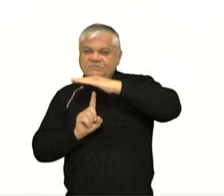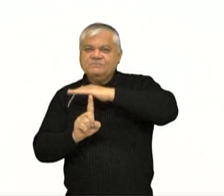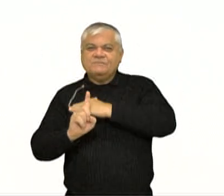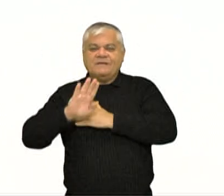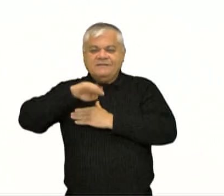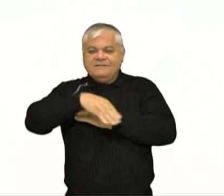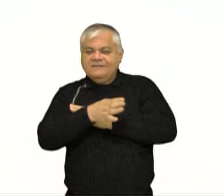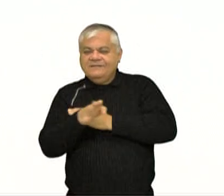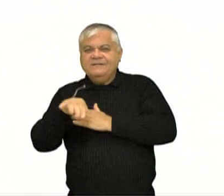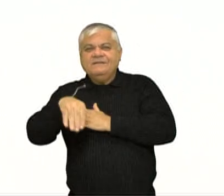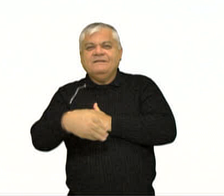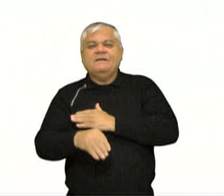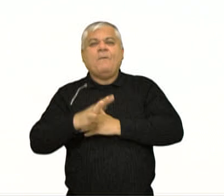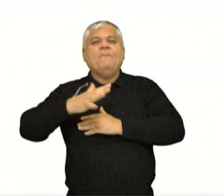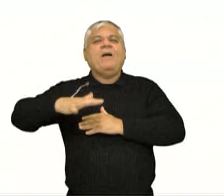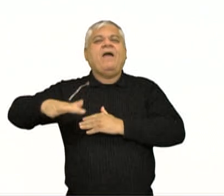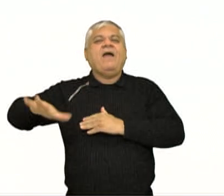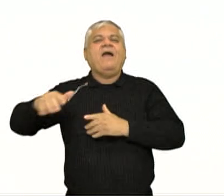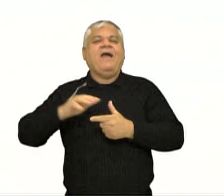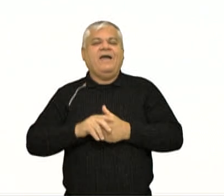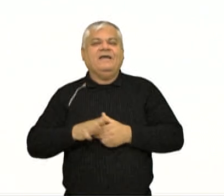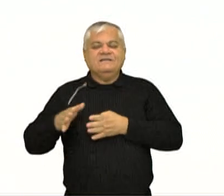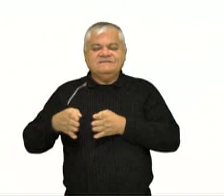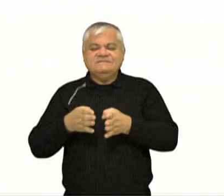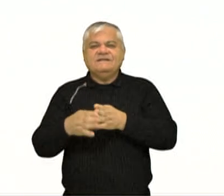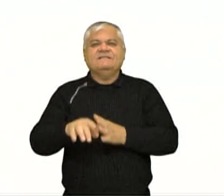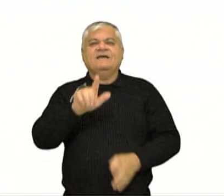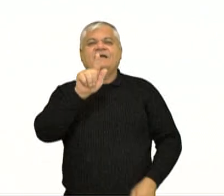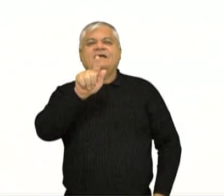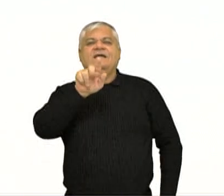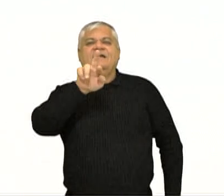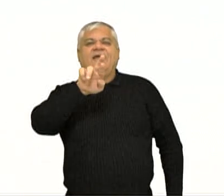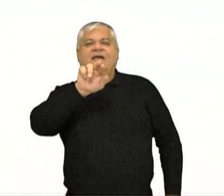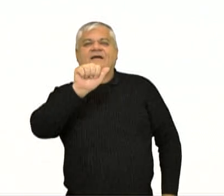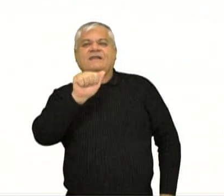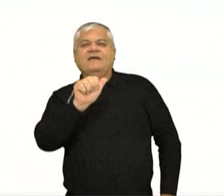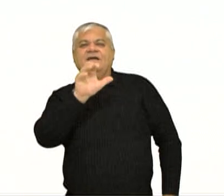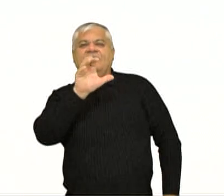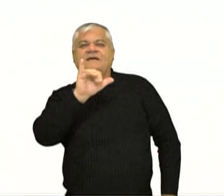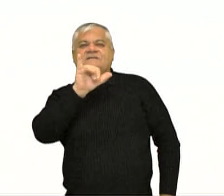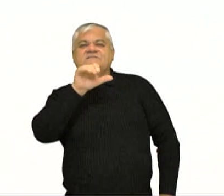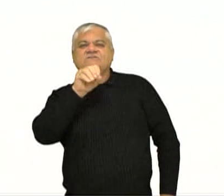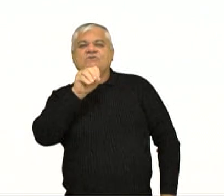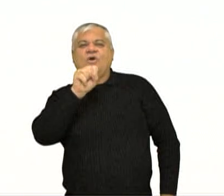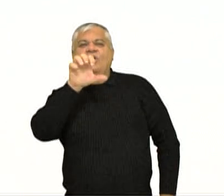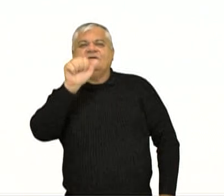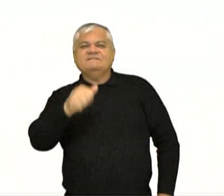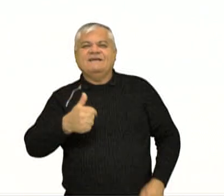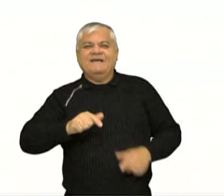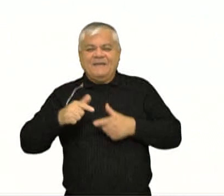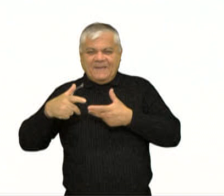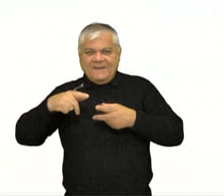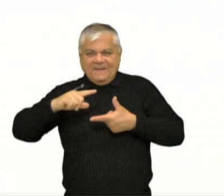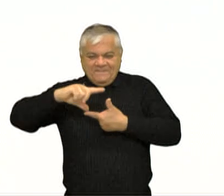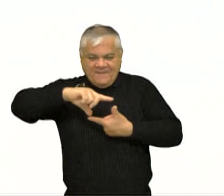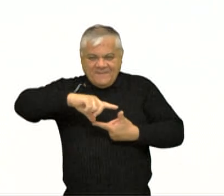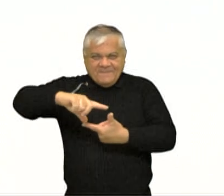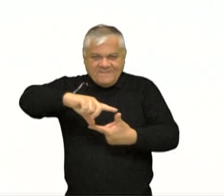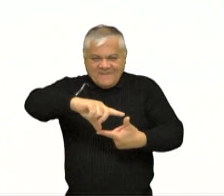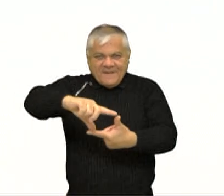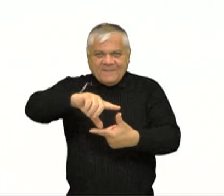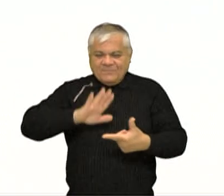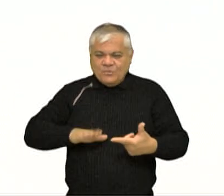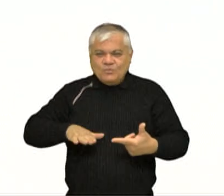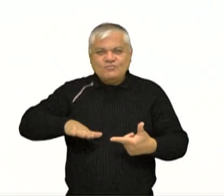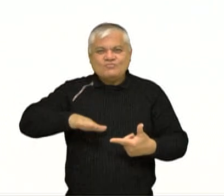da Serra do Mar pela estrada da Graciosa, né? Aquela estrada toda de tijolinhos ali, de paralelepípedos,